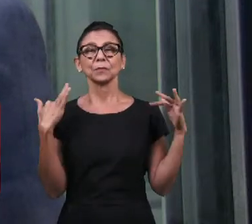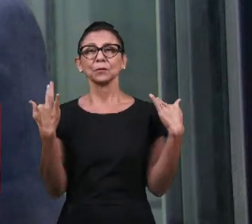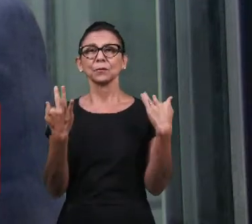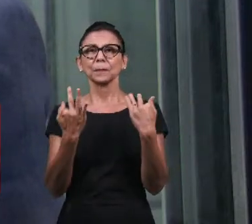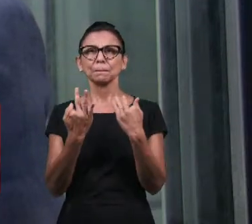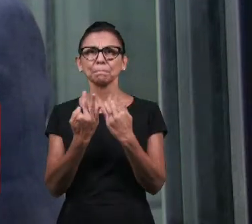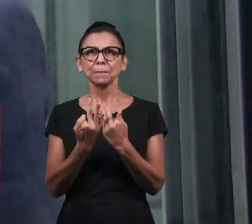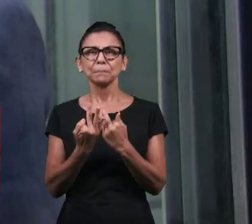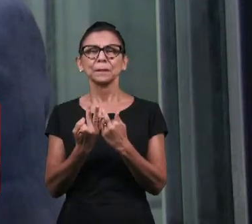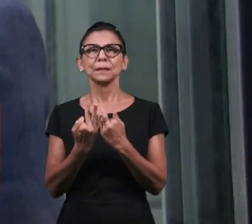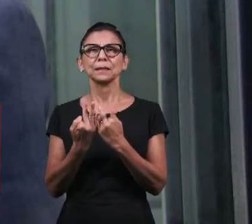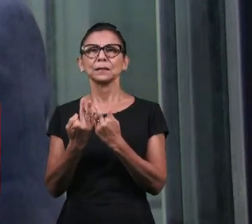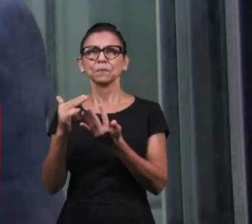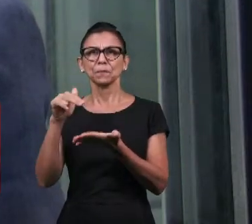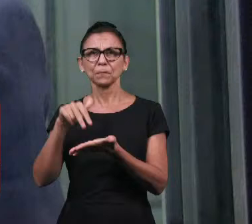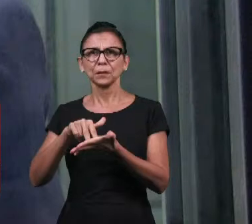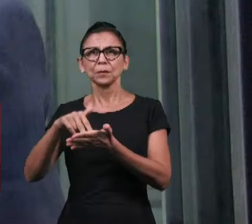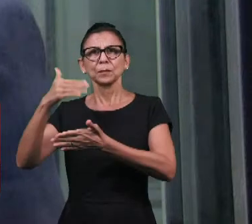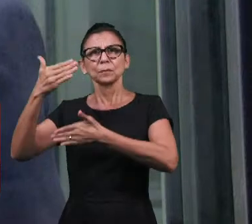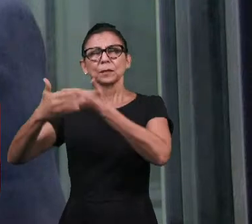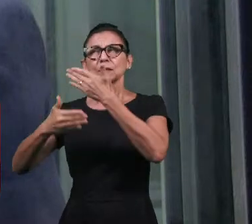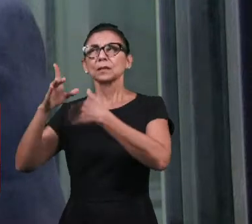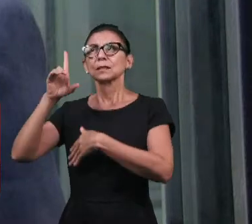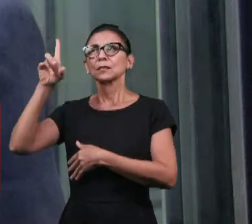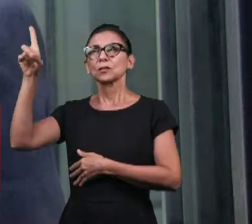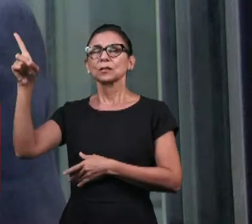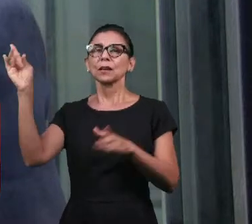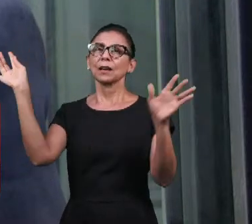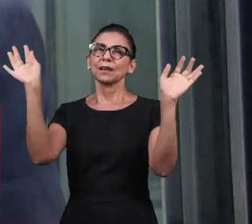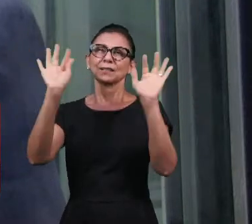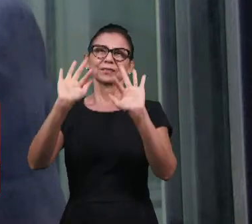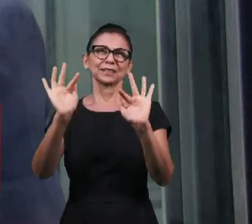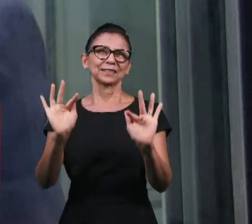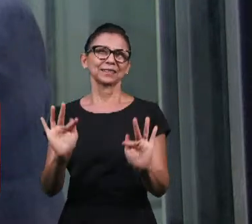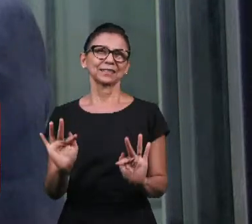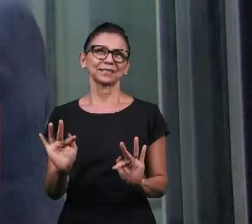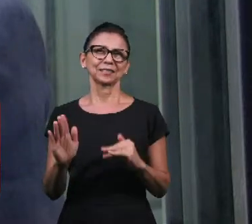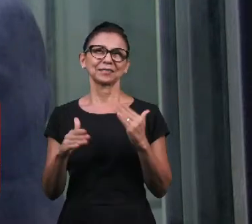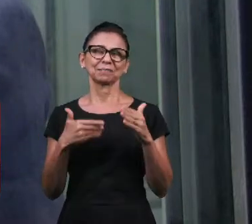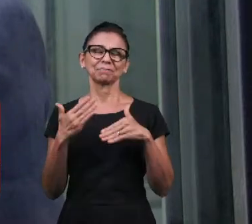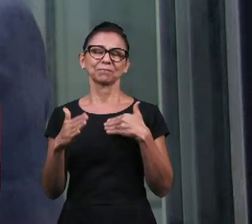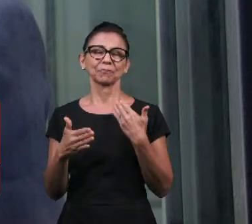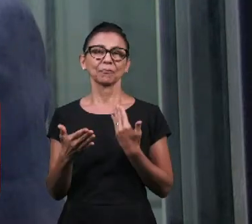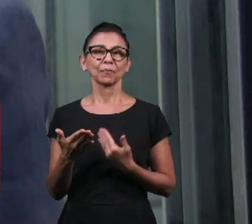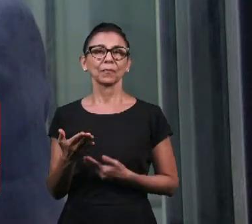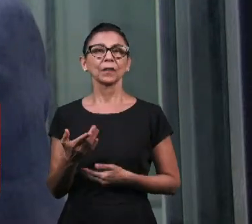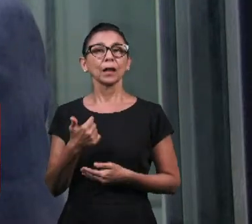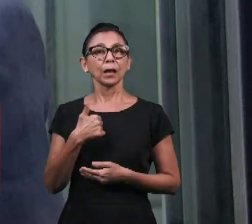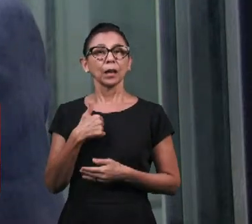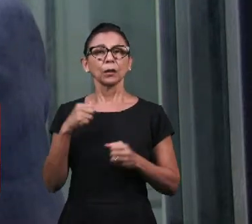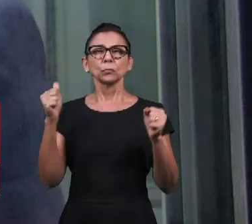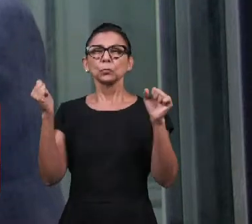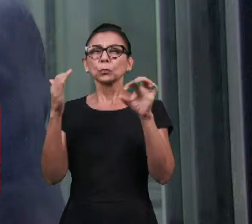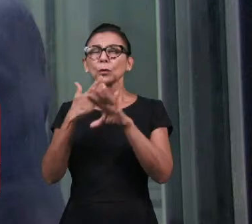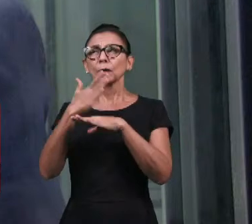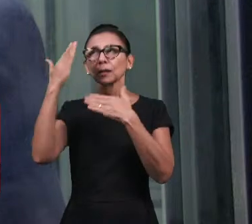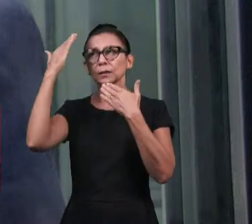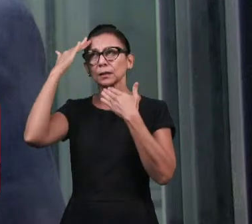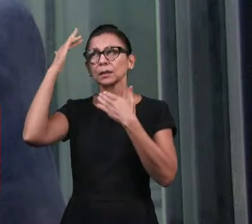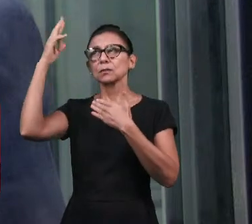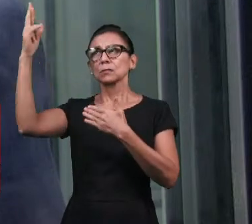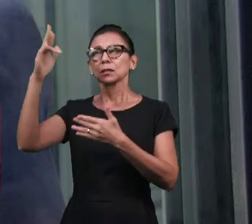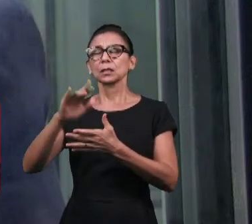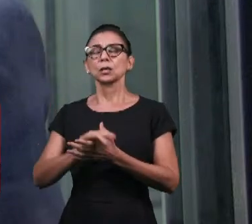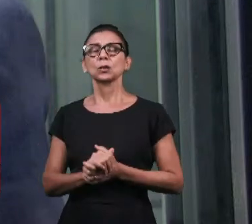uma bem-aventurança na nossa vida. Eu glorifico ao Senhor, eu tenho uma família muito bem